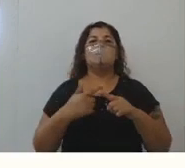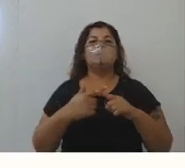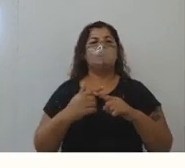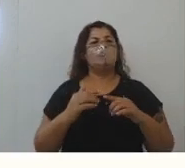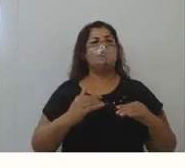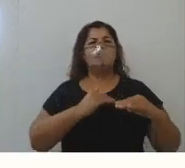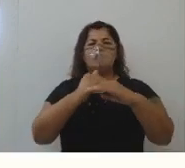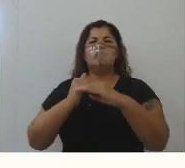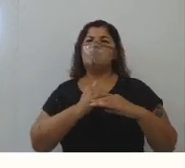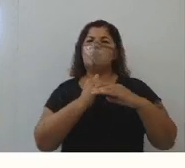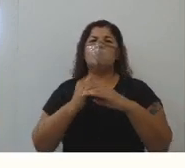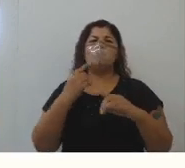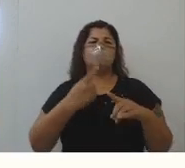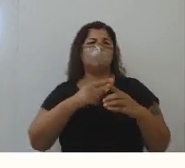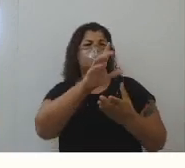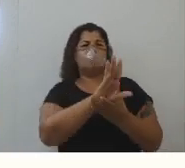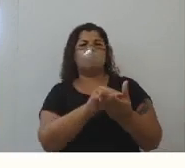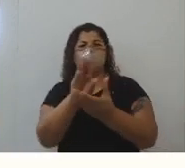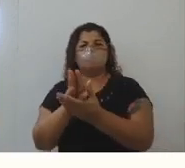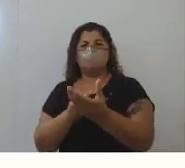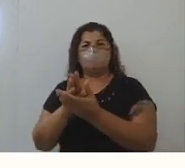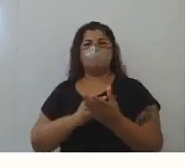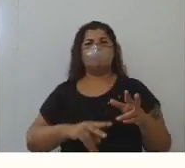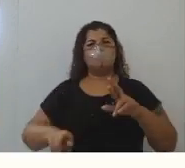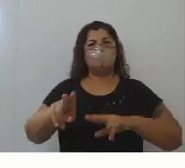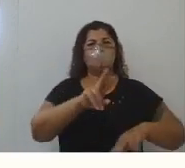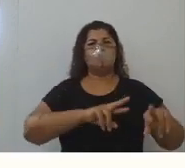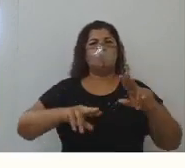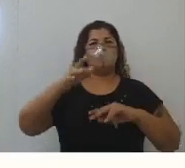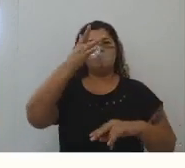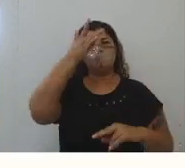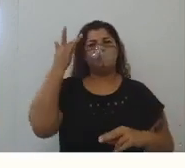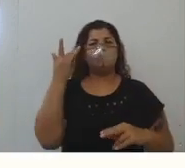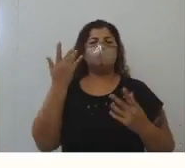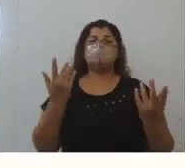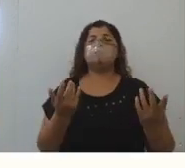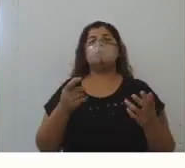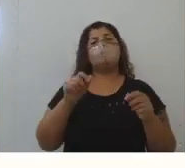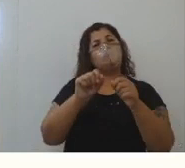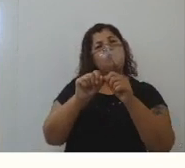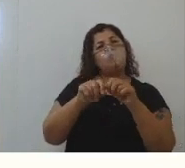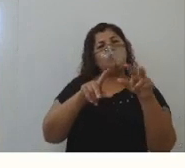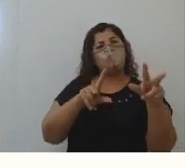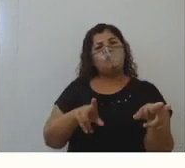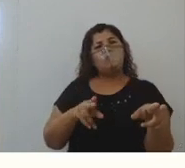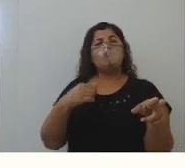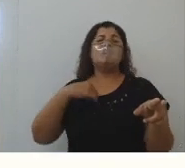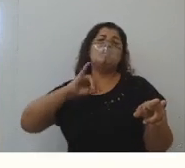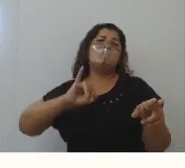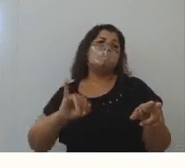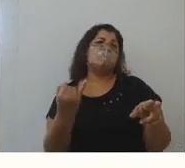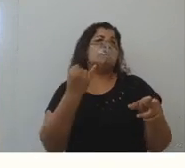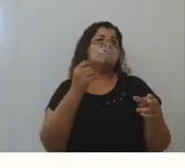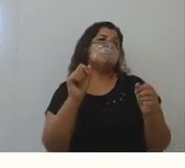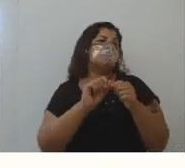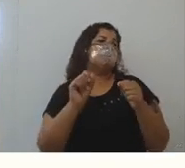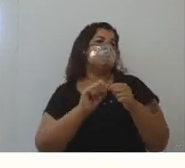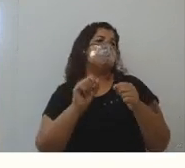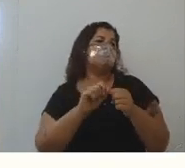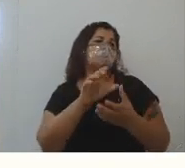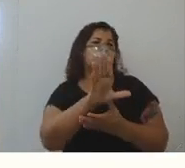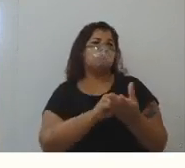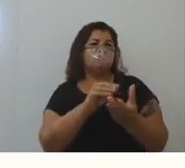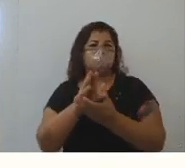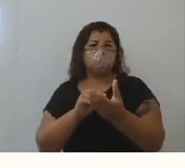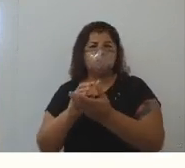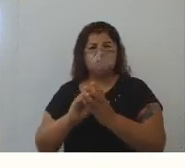fazermos algo porque todo mundo faz desse jeito. Ou seja, o senso comum é aquilo que todo mundo faz, é aquilo que todo mundo está de acordo. Mas será que